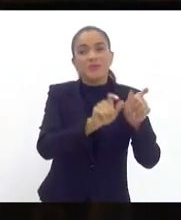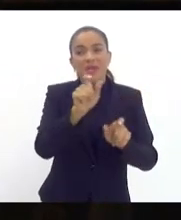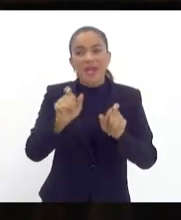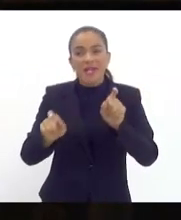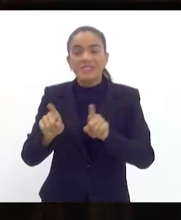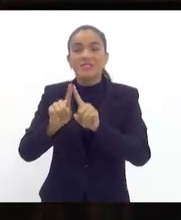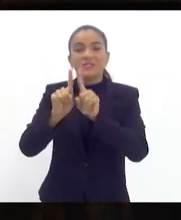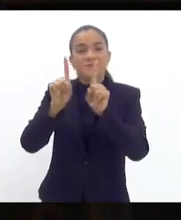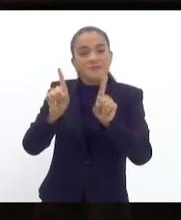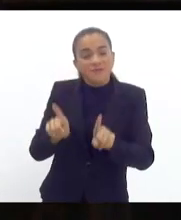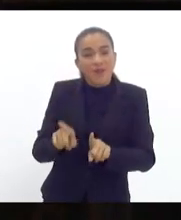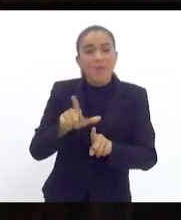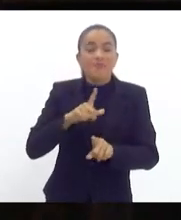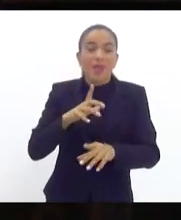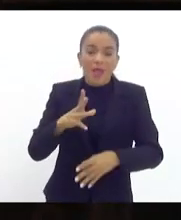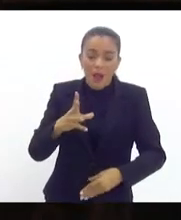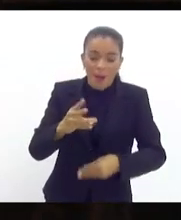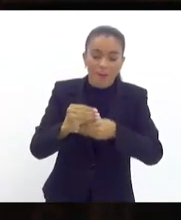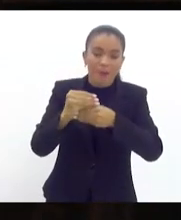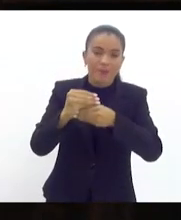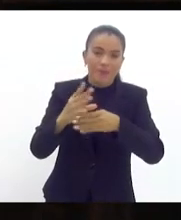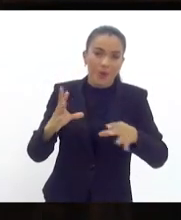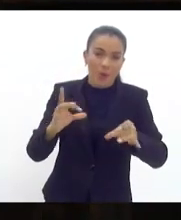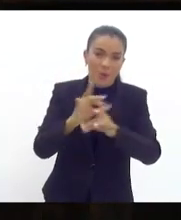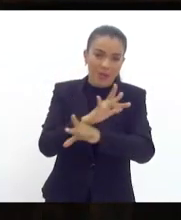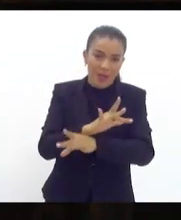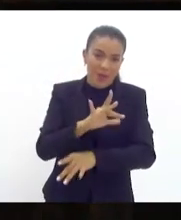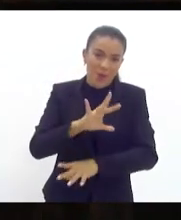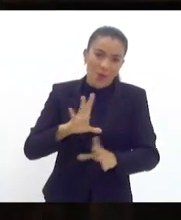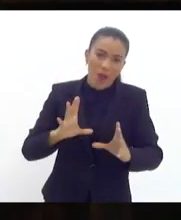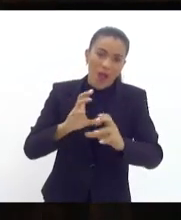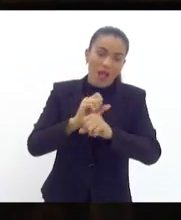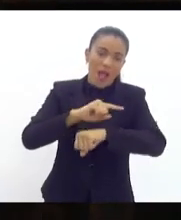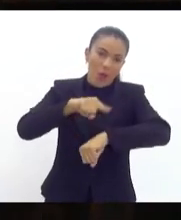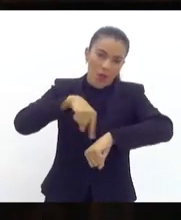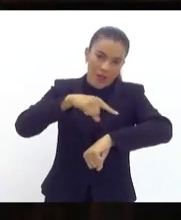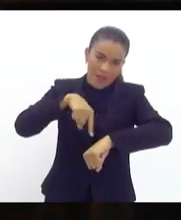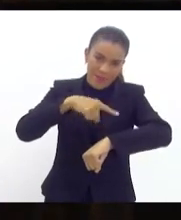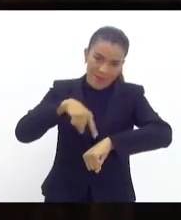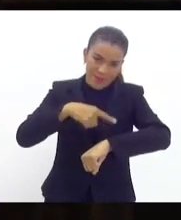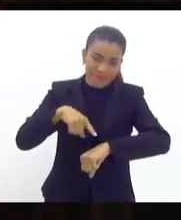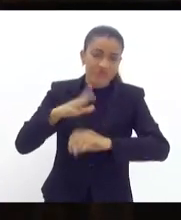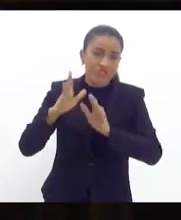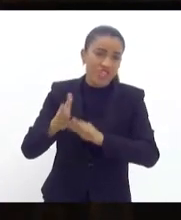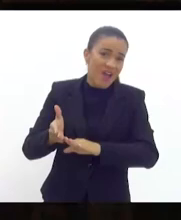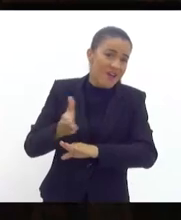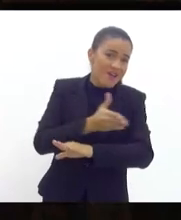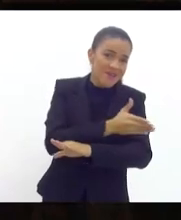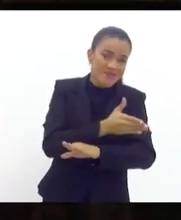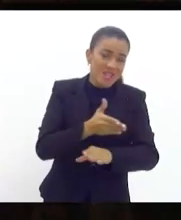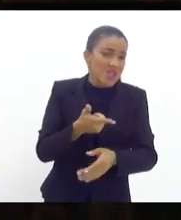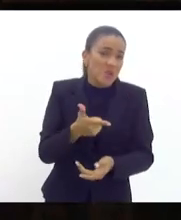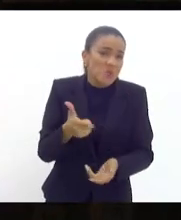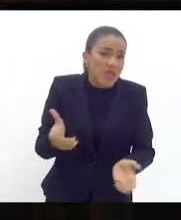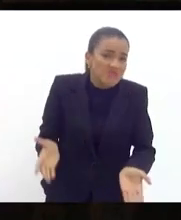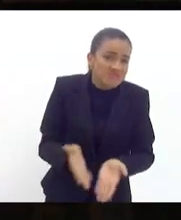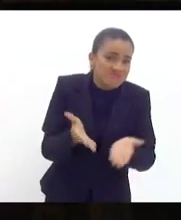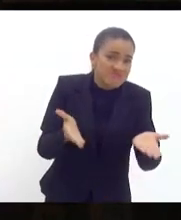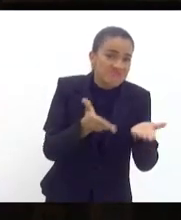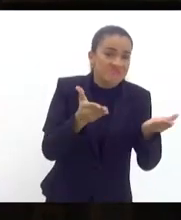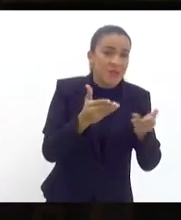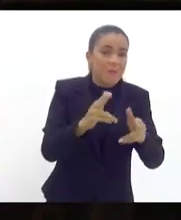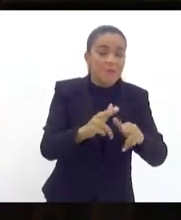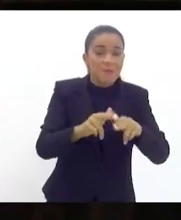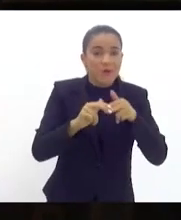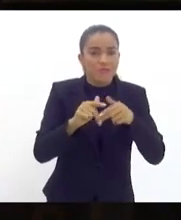que completar uma carga horária normalmente no final do mês ele já completar essa carga horária então não tiram mais o estímulo por